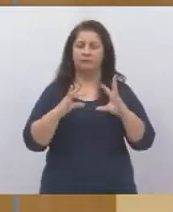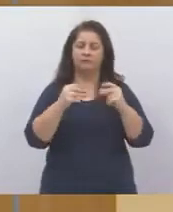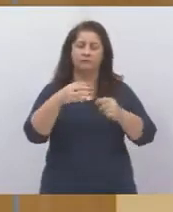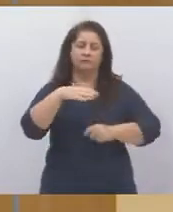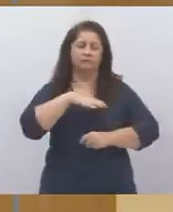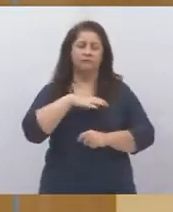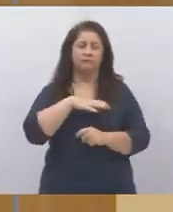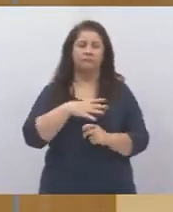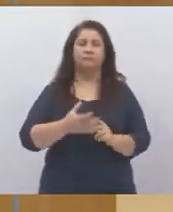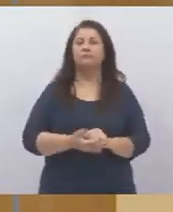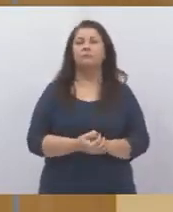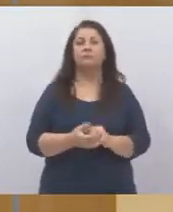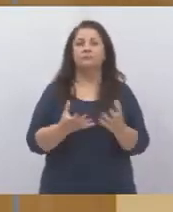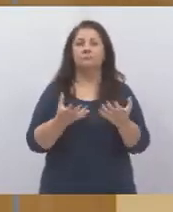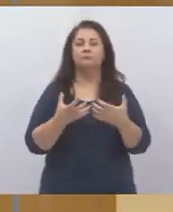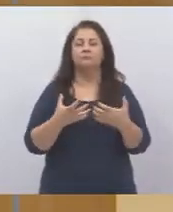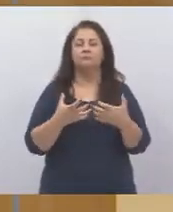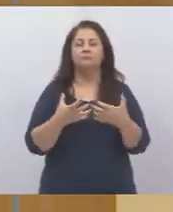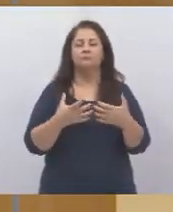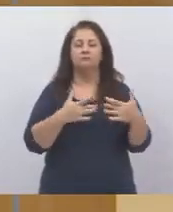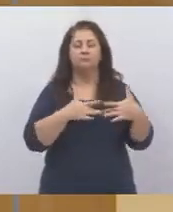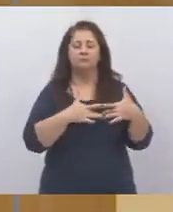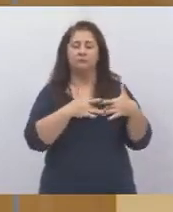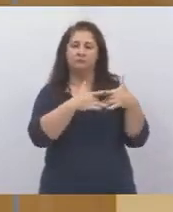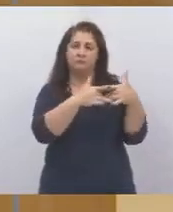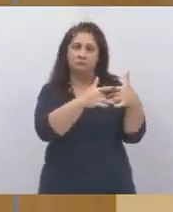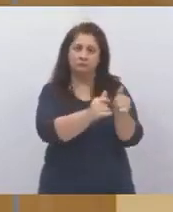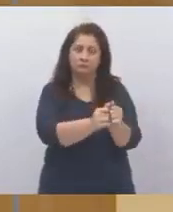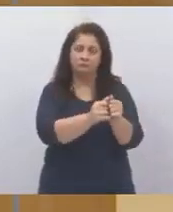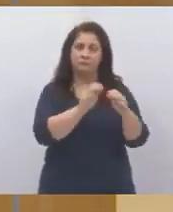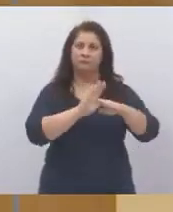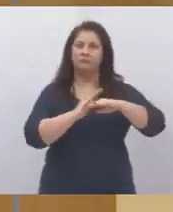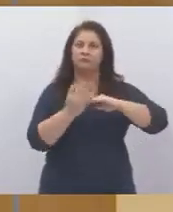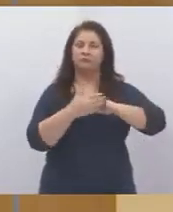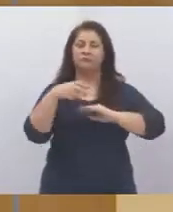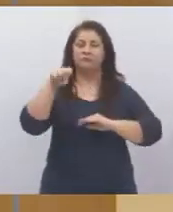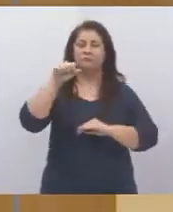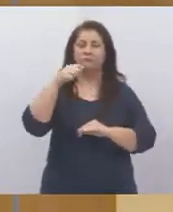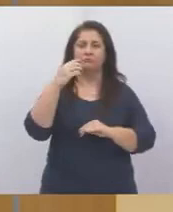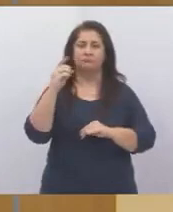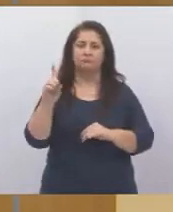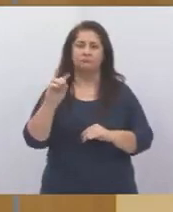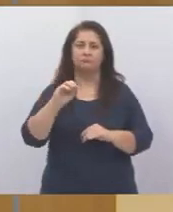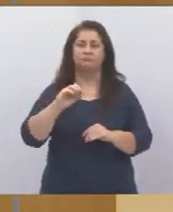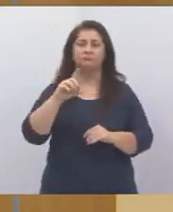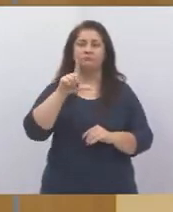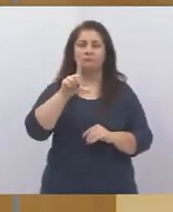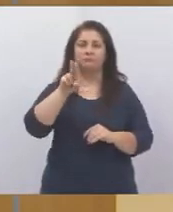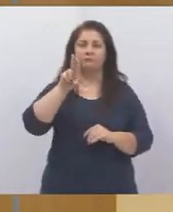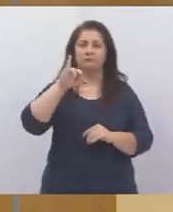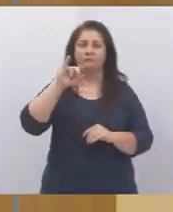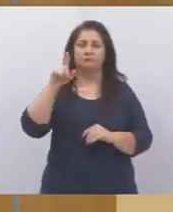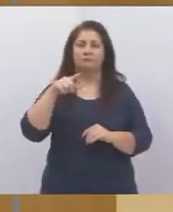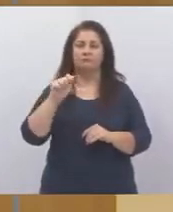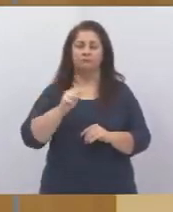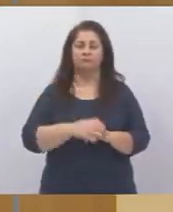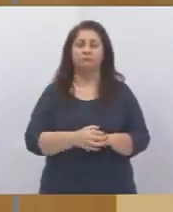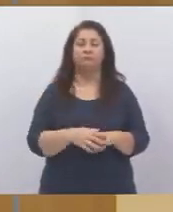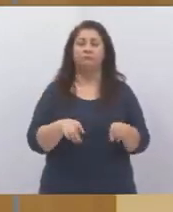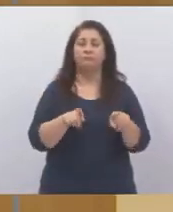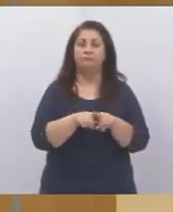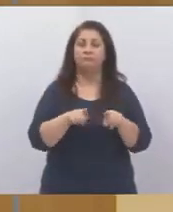cidade que ela que me solidarizar com os moradores do Jardim São Luís os moradores também